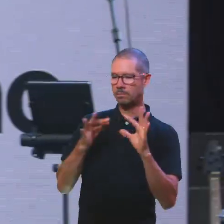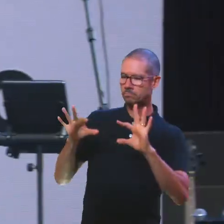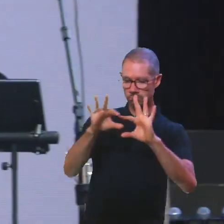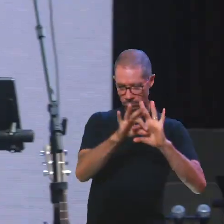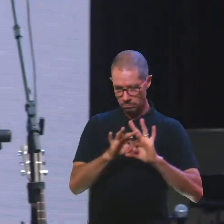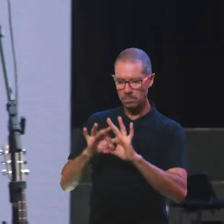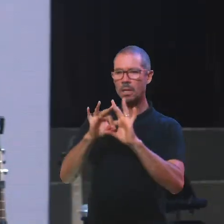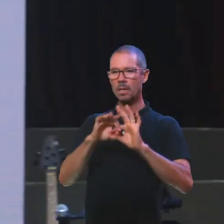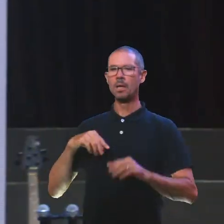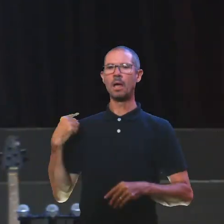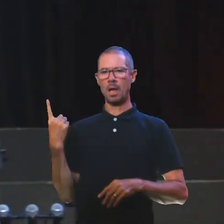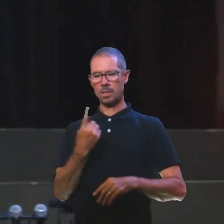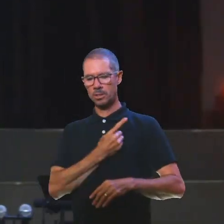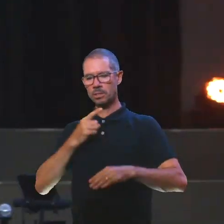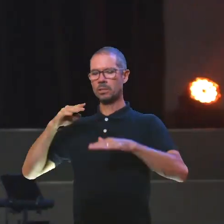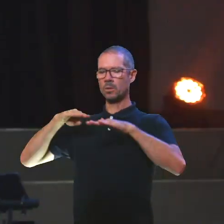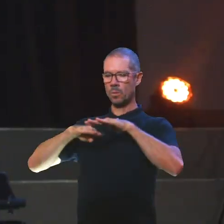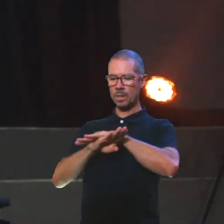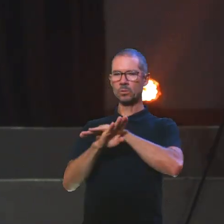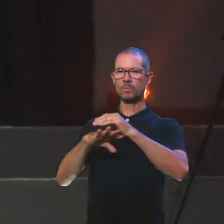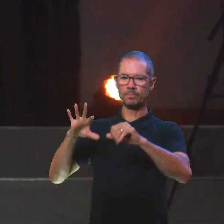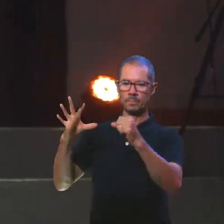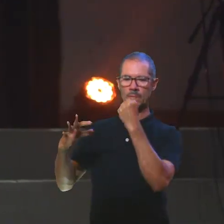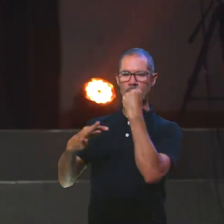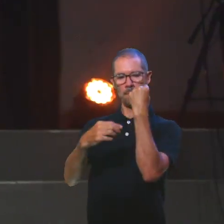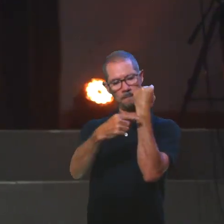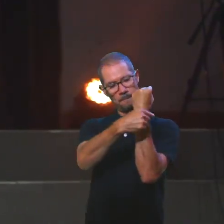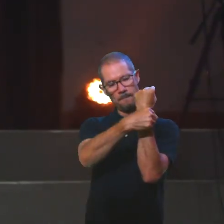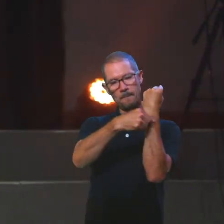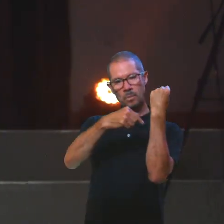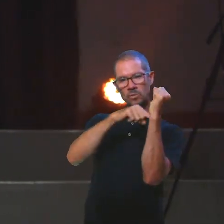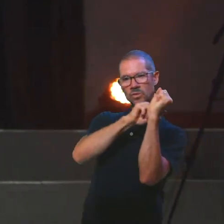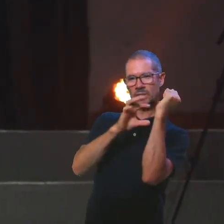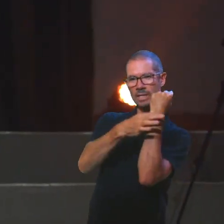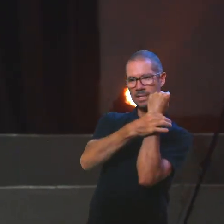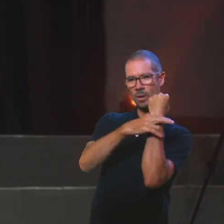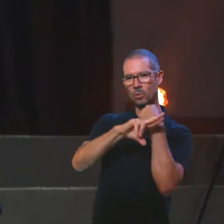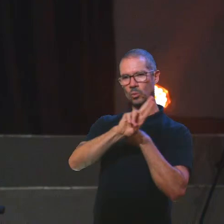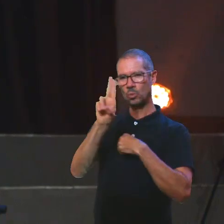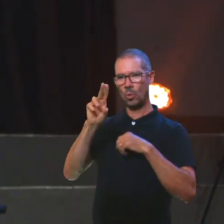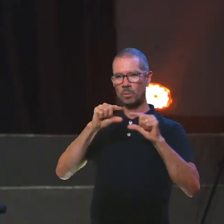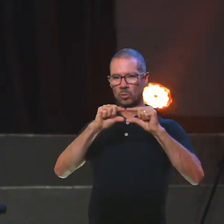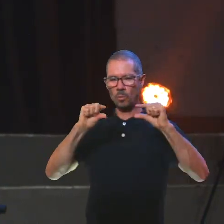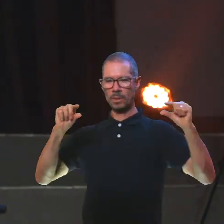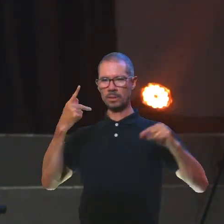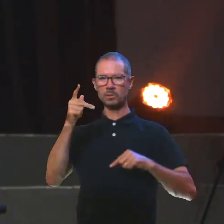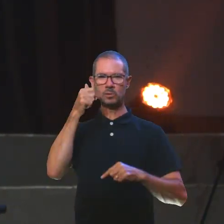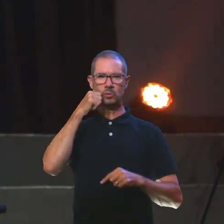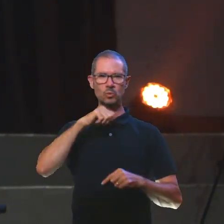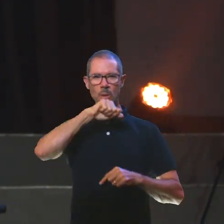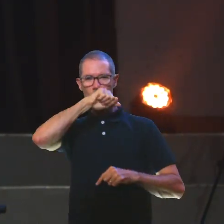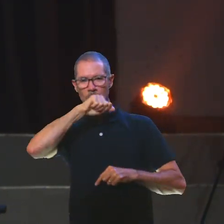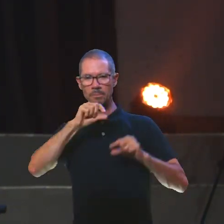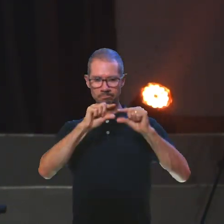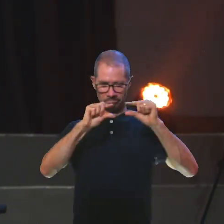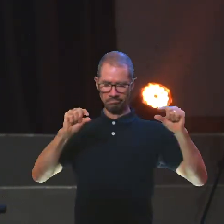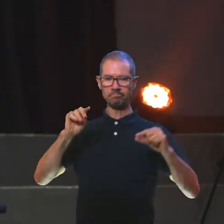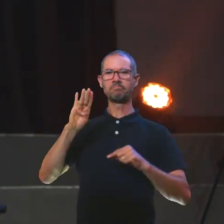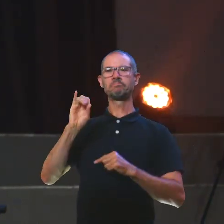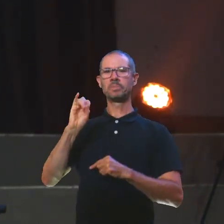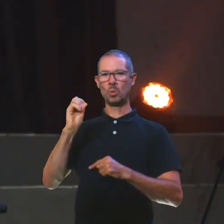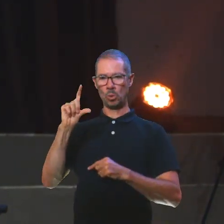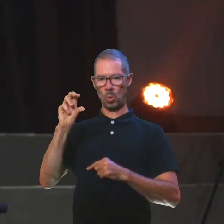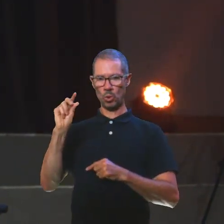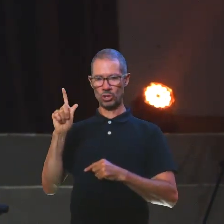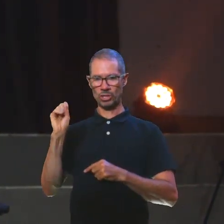olha, a gente guardou a pulseirinha que tem o nome completo da sua mãe biológica. Eu não sei se você vai querer